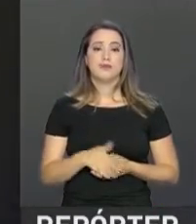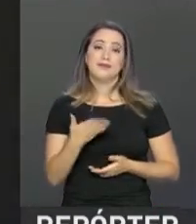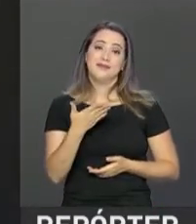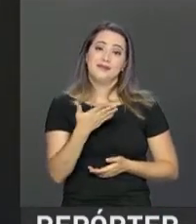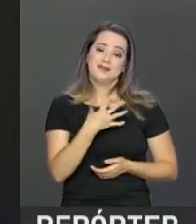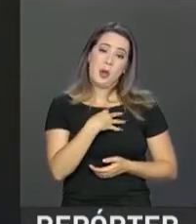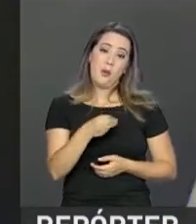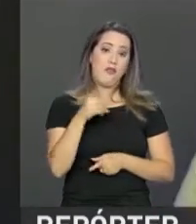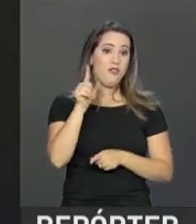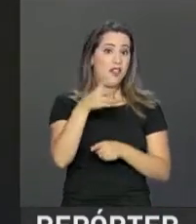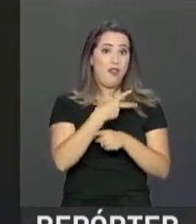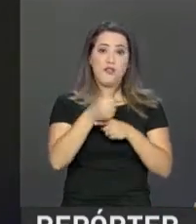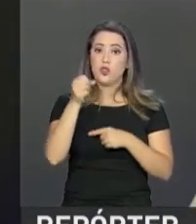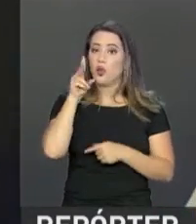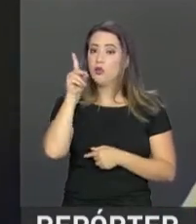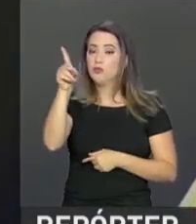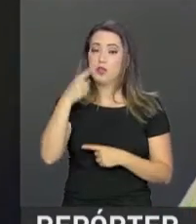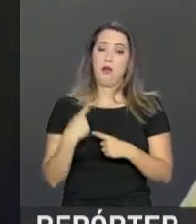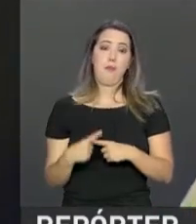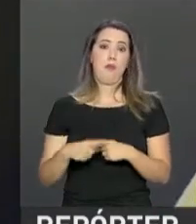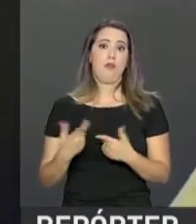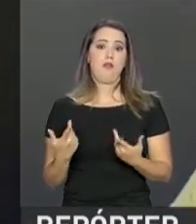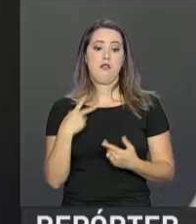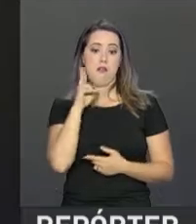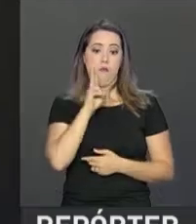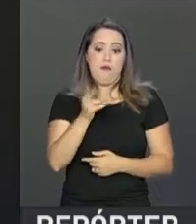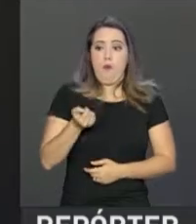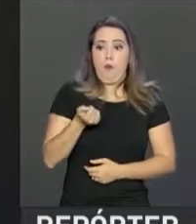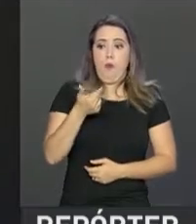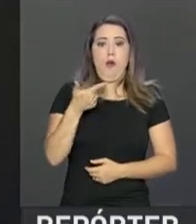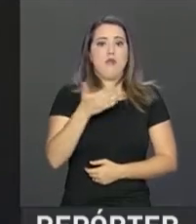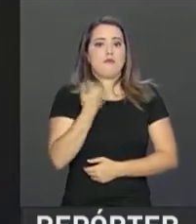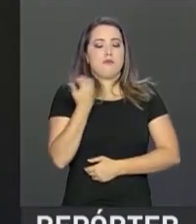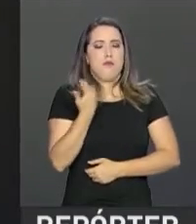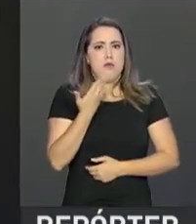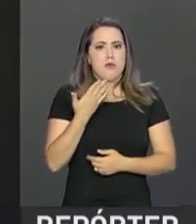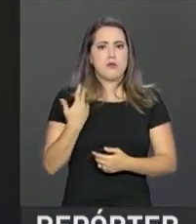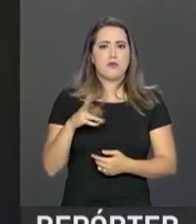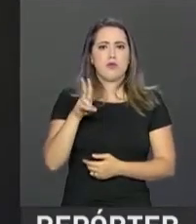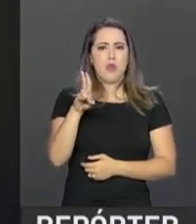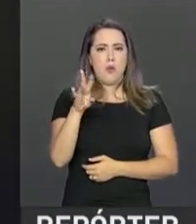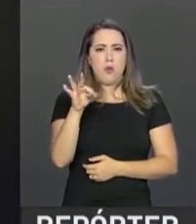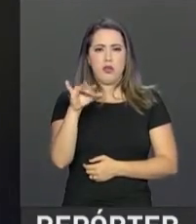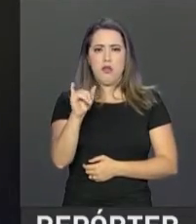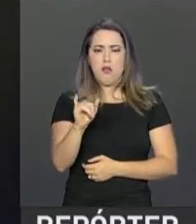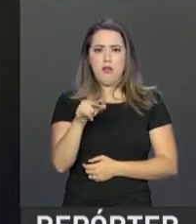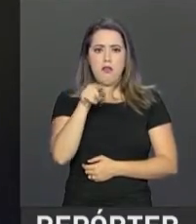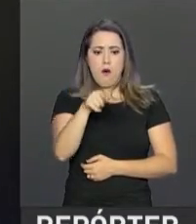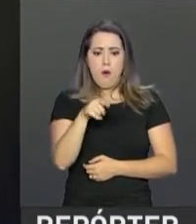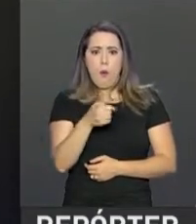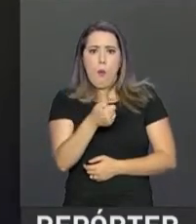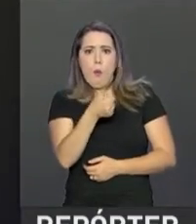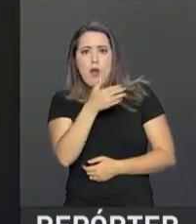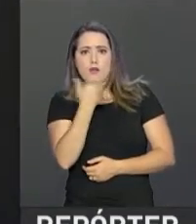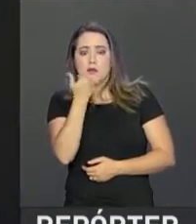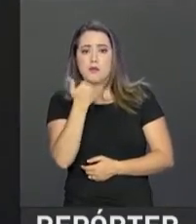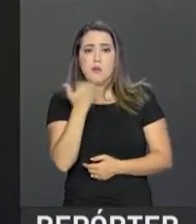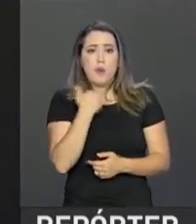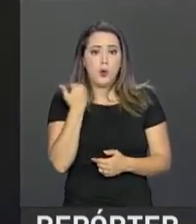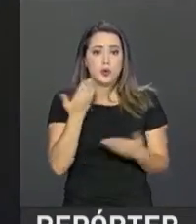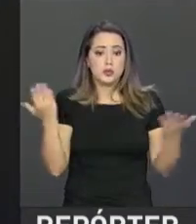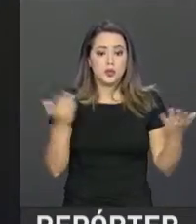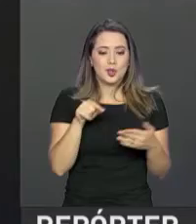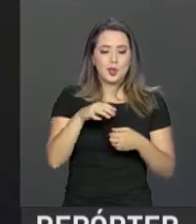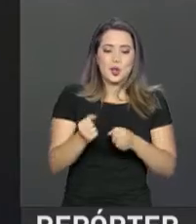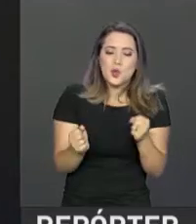vitória de deus porque eu me praticamente morto naquela uti e ele está hoje aqui